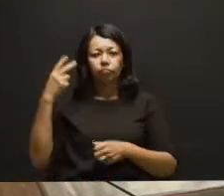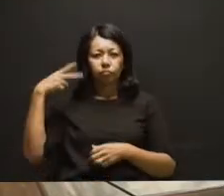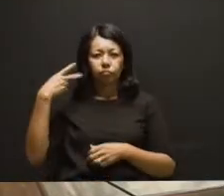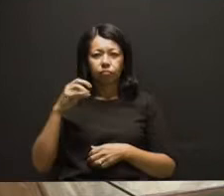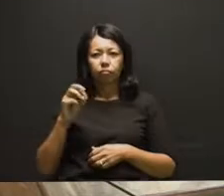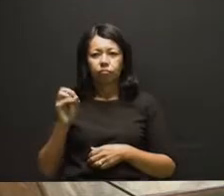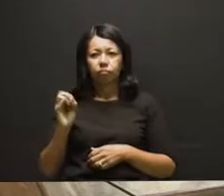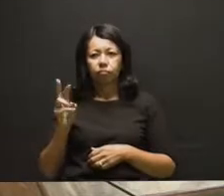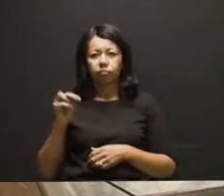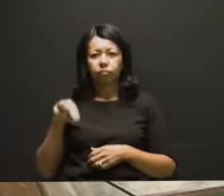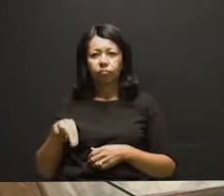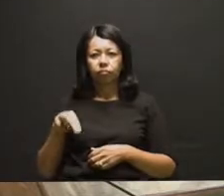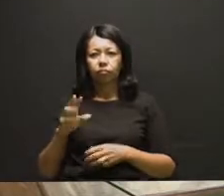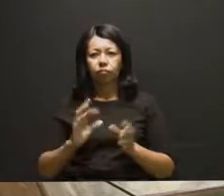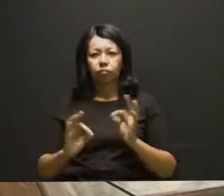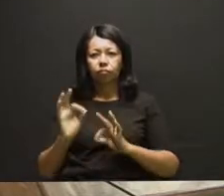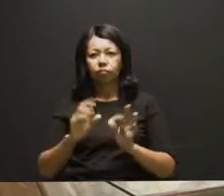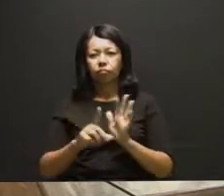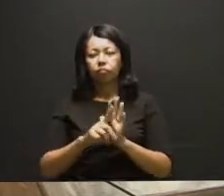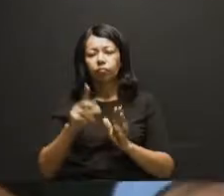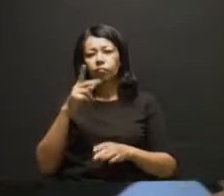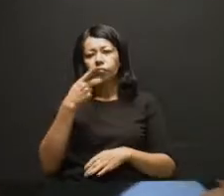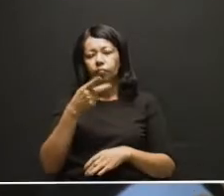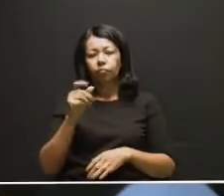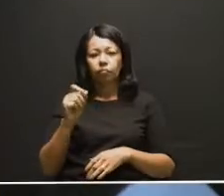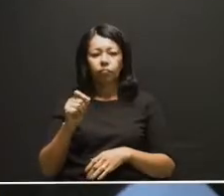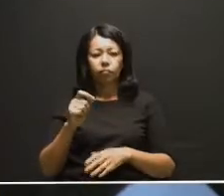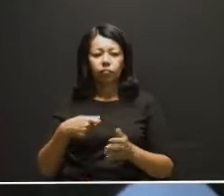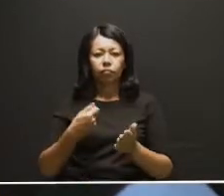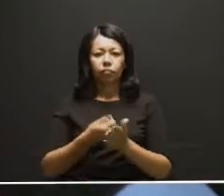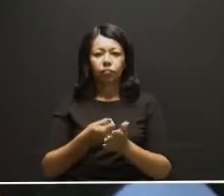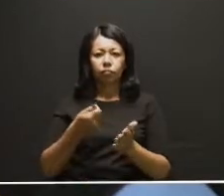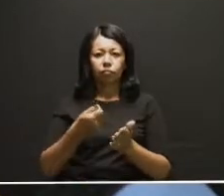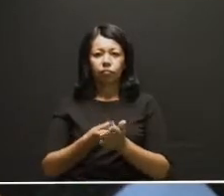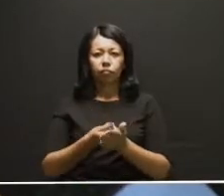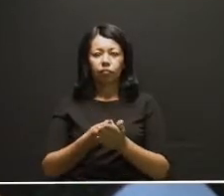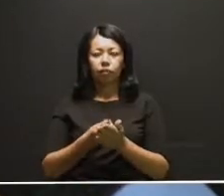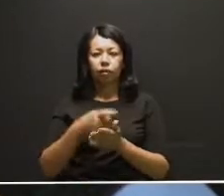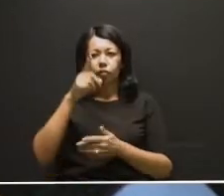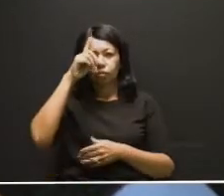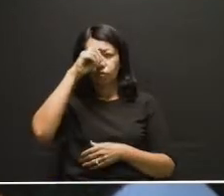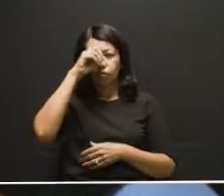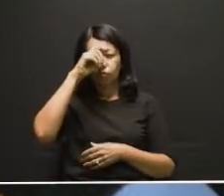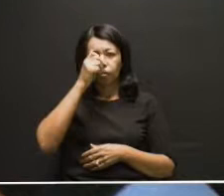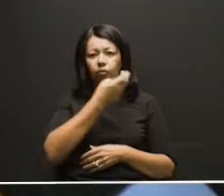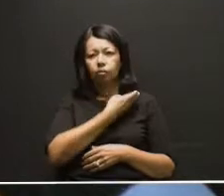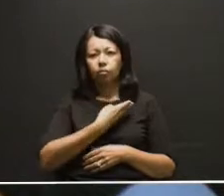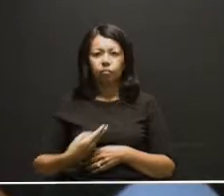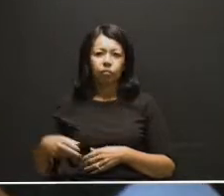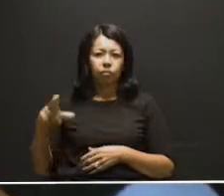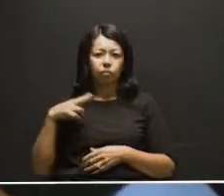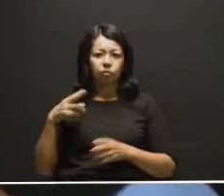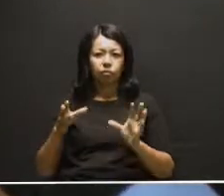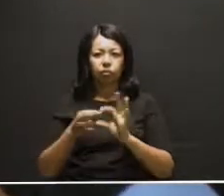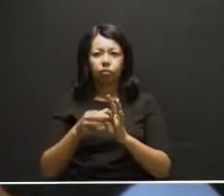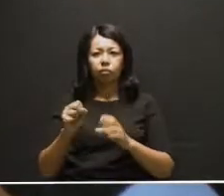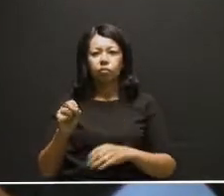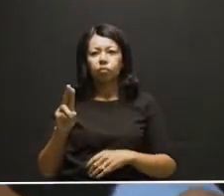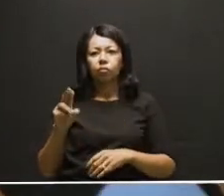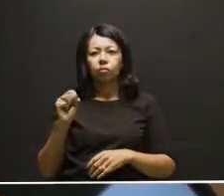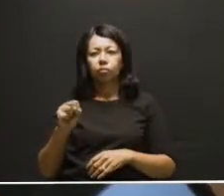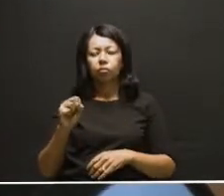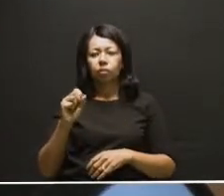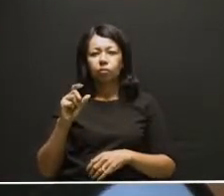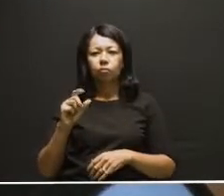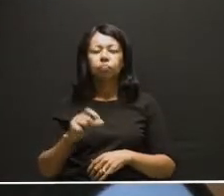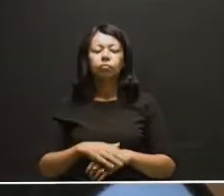vereador ivan da silva projeto de lei que dispõe sobre a obrigatoriedade dos hospitais públicos e privados conveniados ao sus sistema